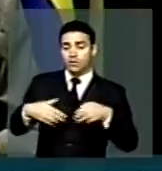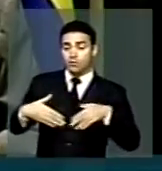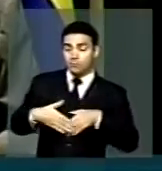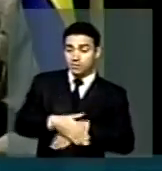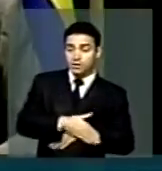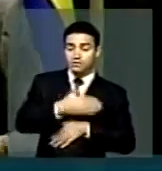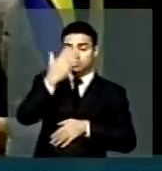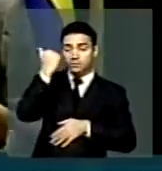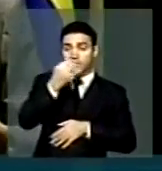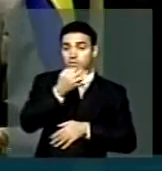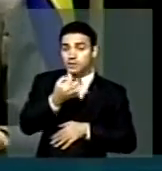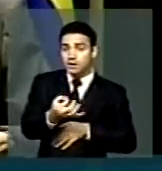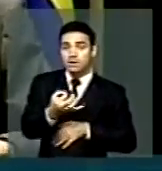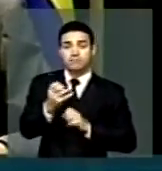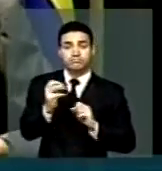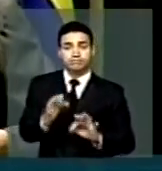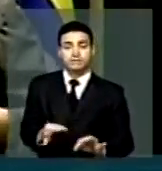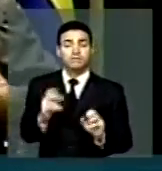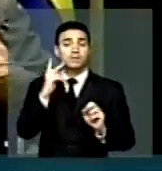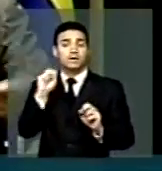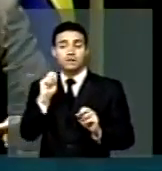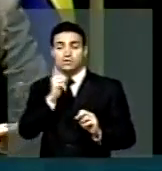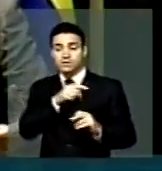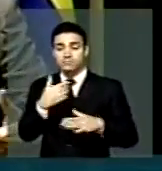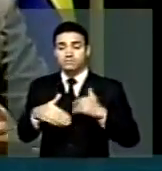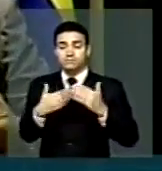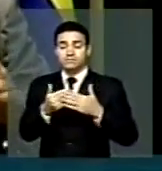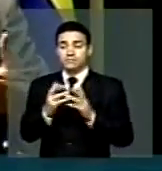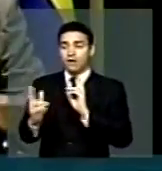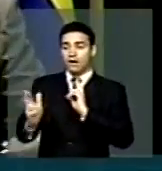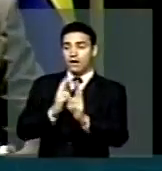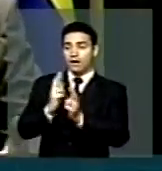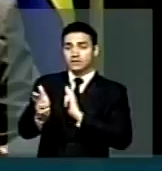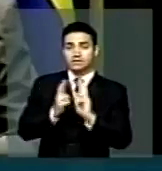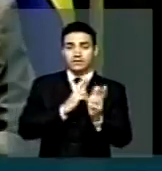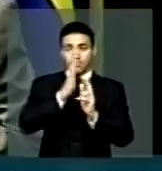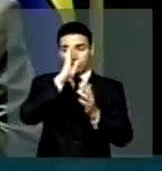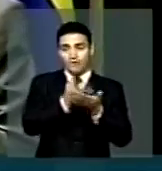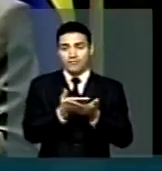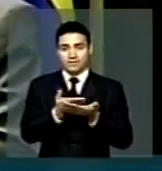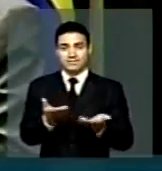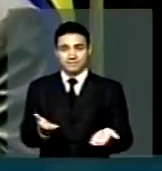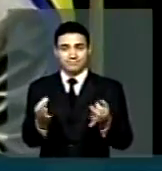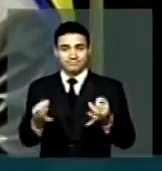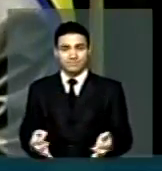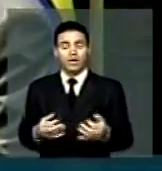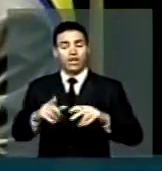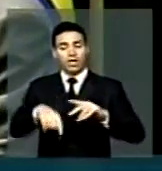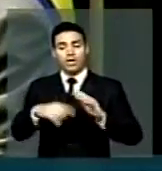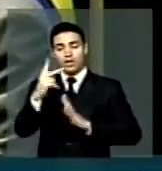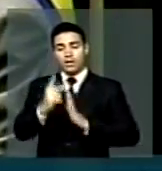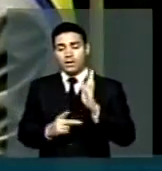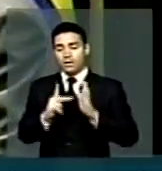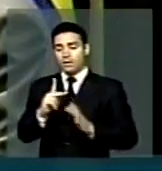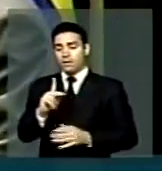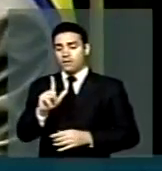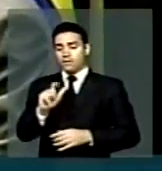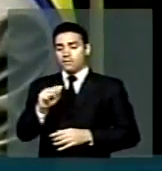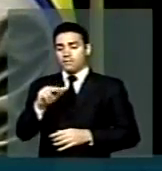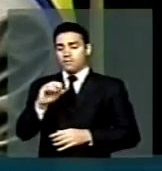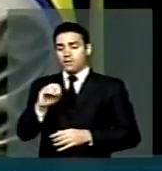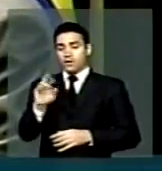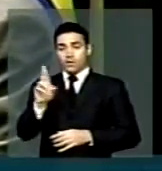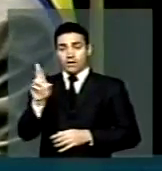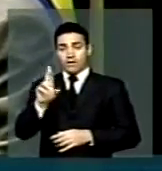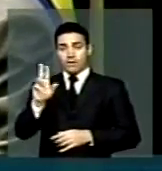de ouvir para então poder construir uma relação de confiança. Isso foi o plano real. Foi uma